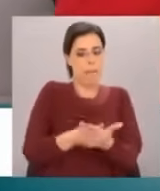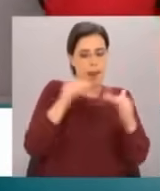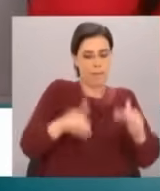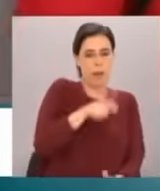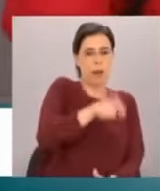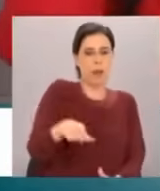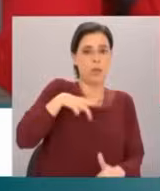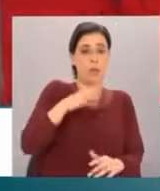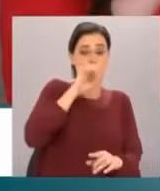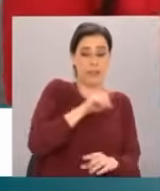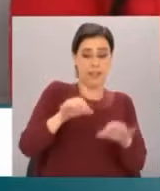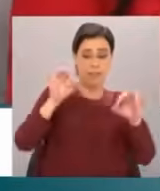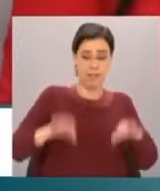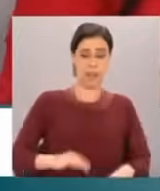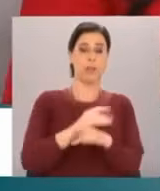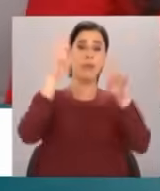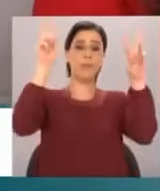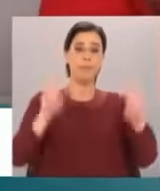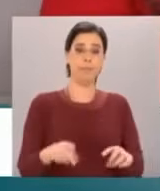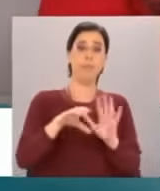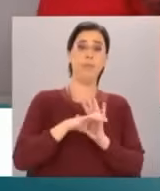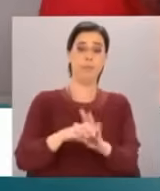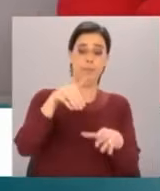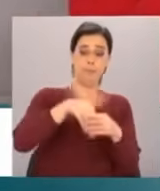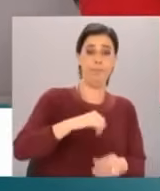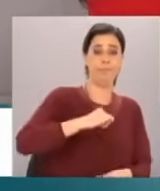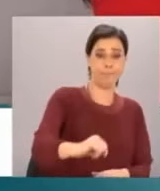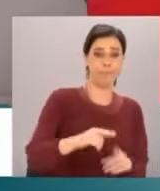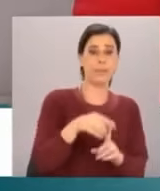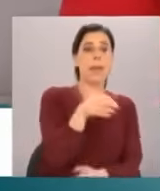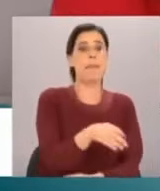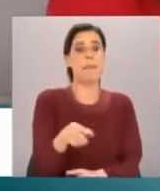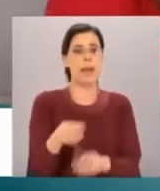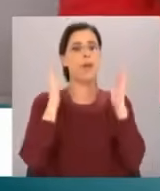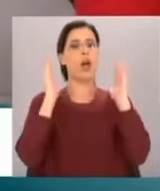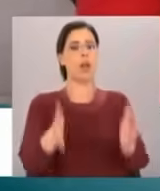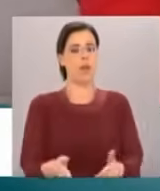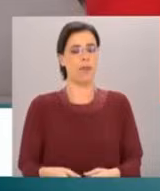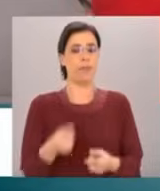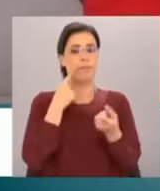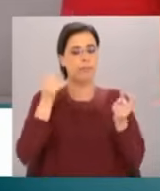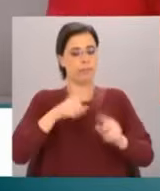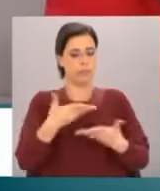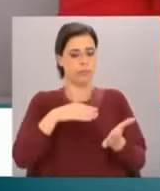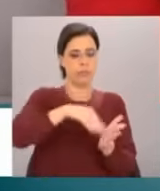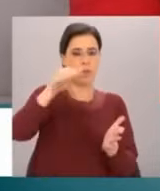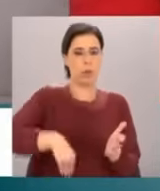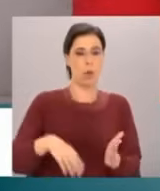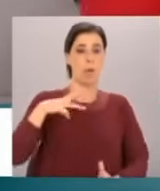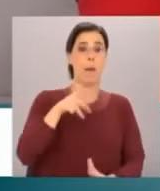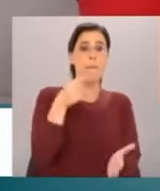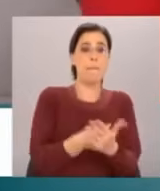mais se acabamos também com outras matérias que o recheio votou contra as ppps rodou e a renegociação dos contratos